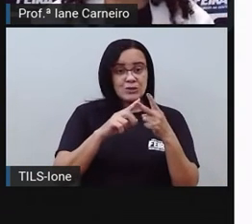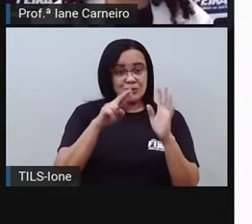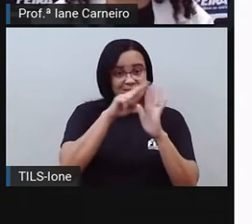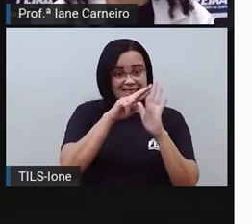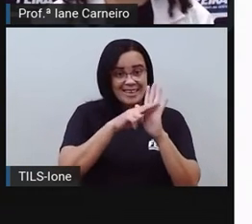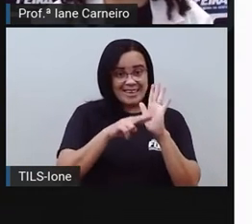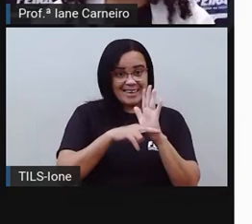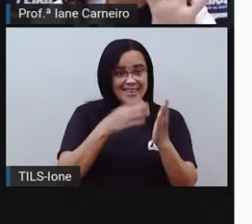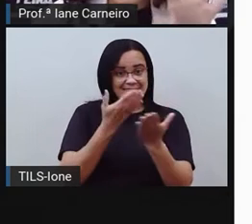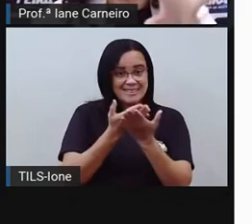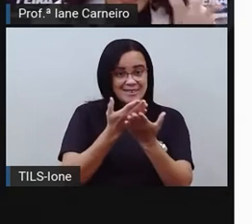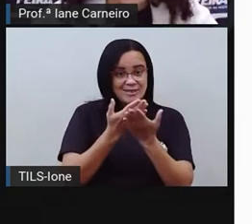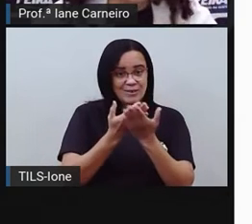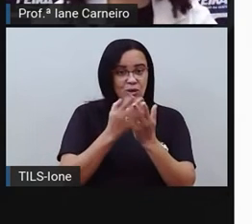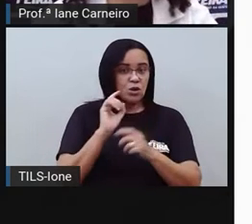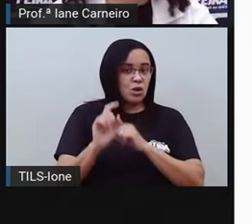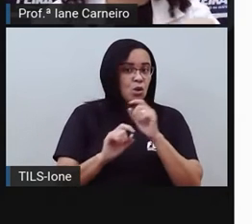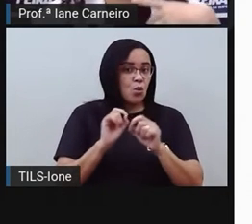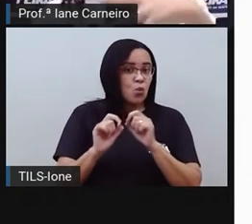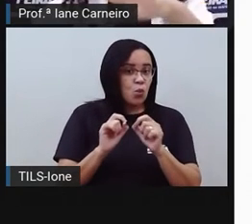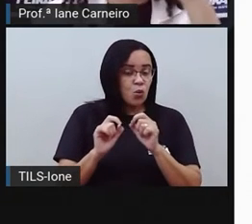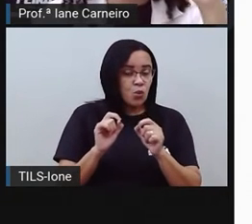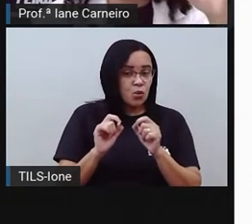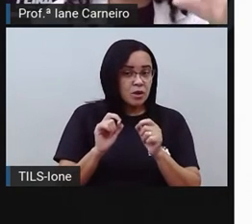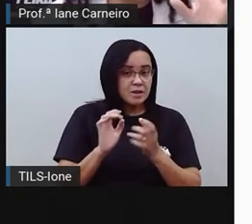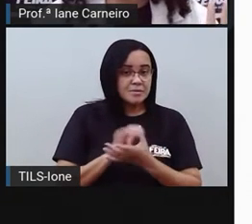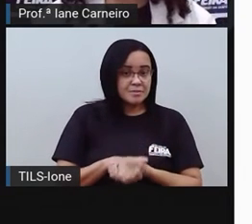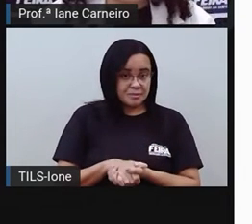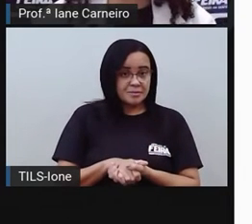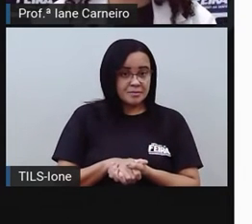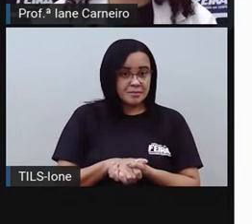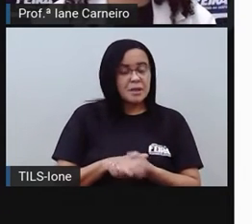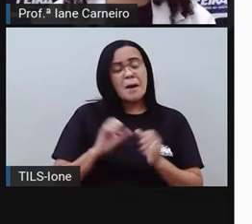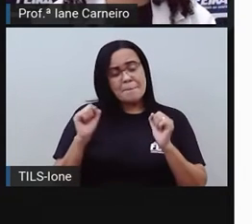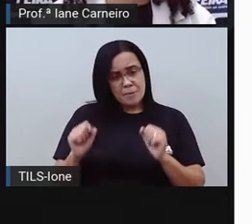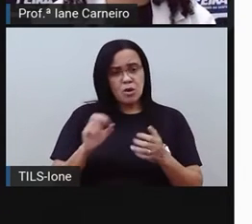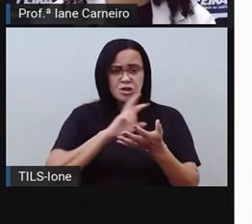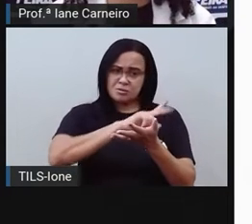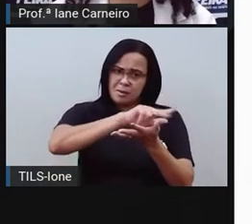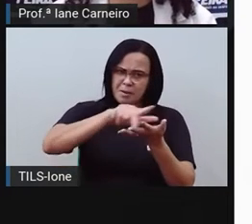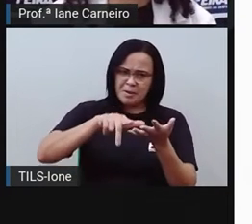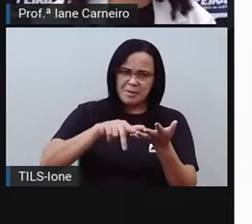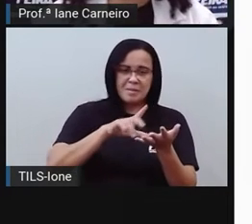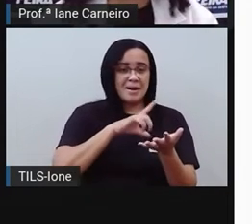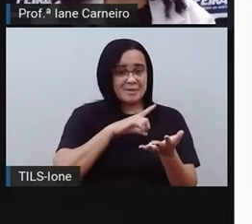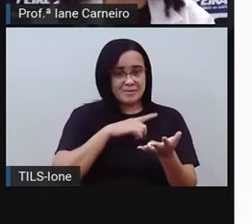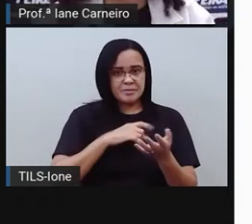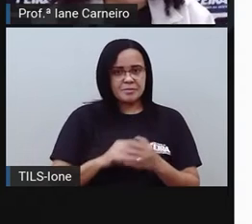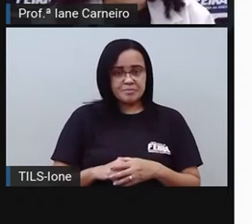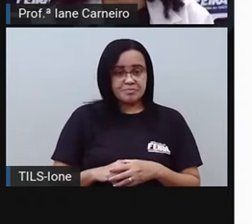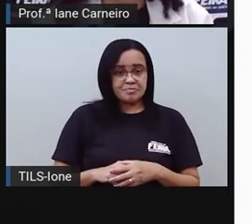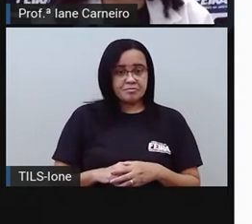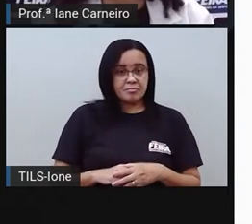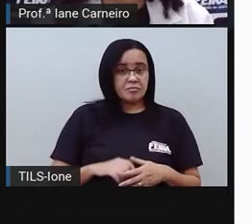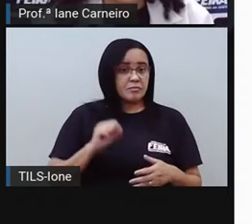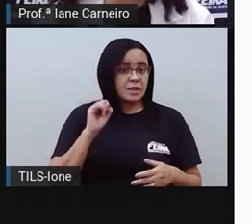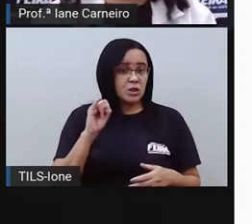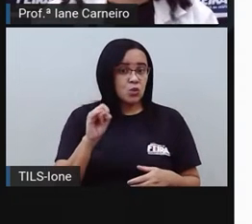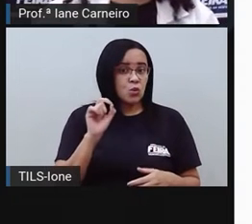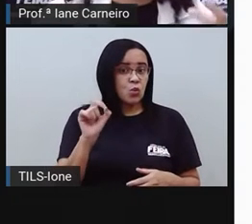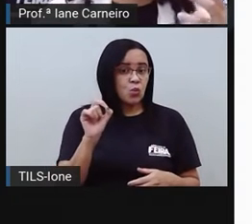da sala de aula, que é de uma sala de aula, mas podem ter outras regras aí. Eu posso cuidar do meu material,